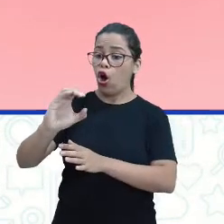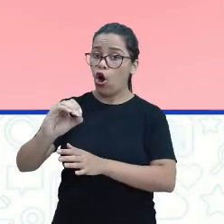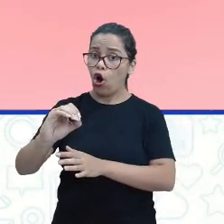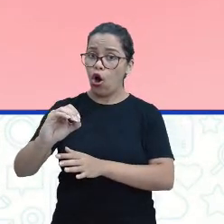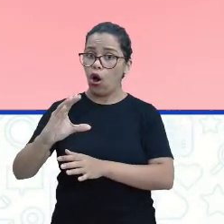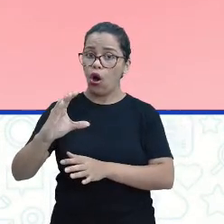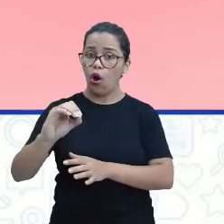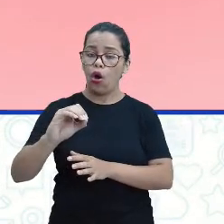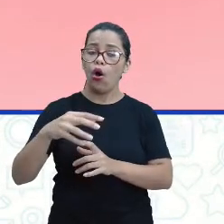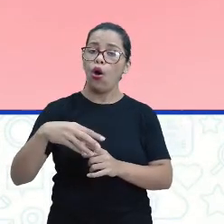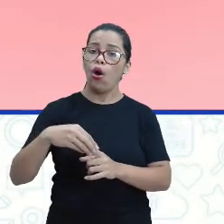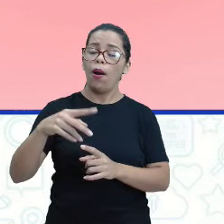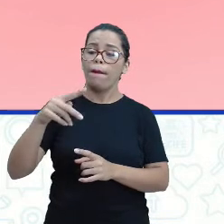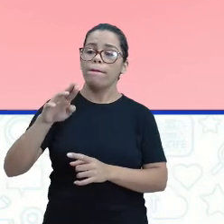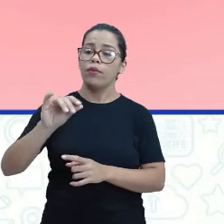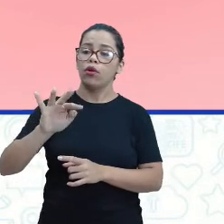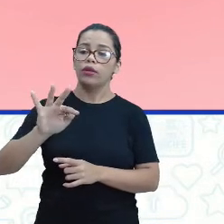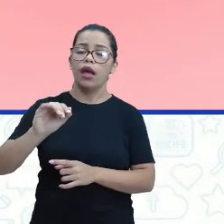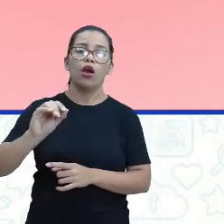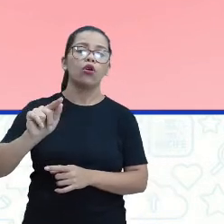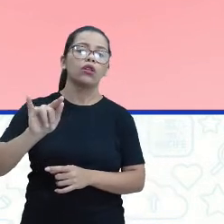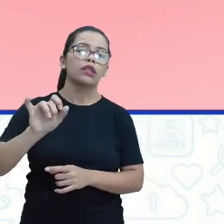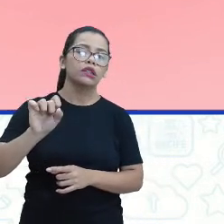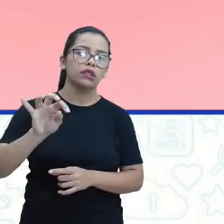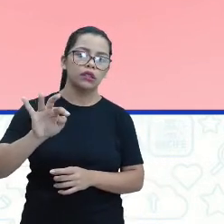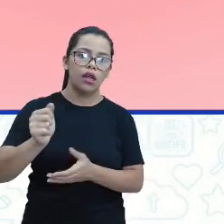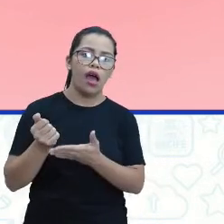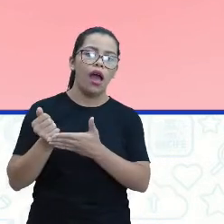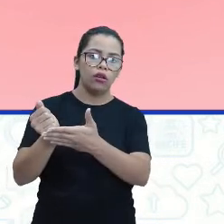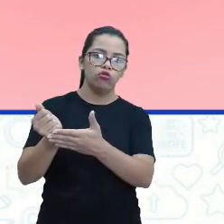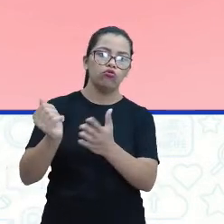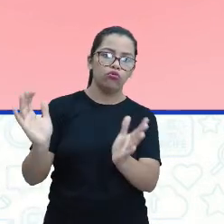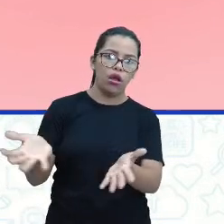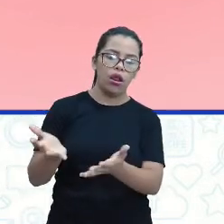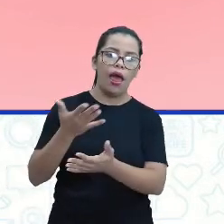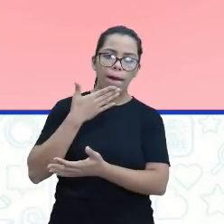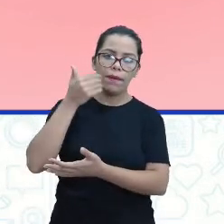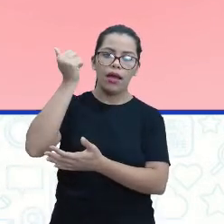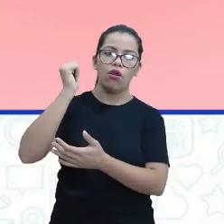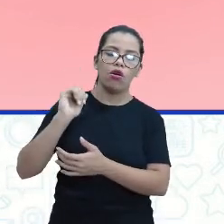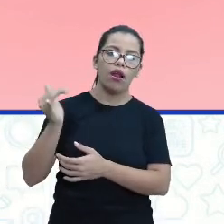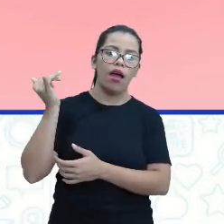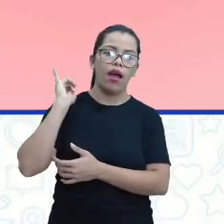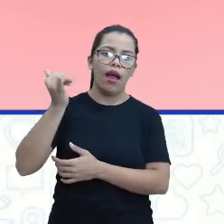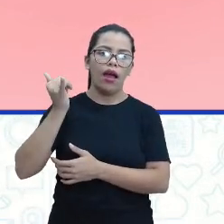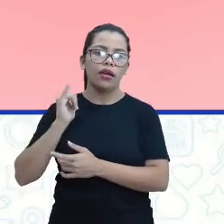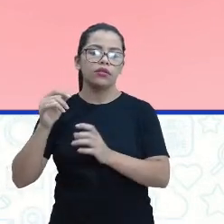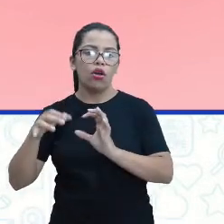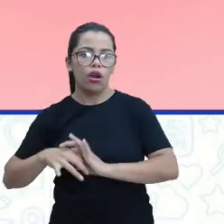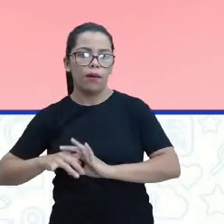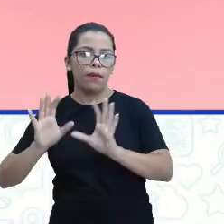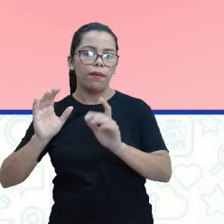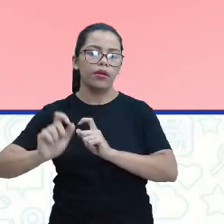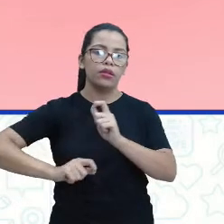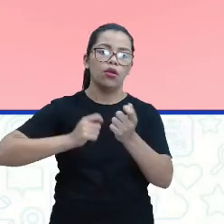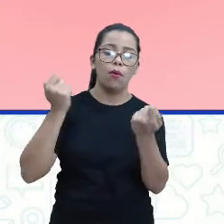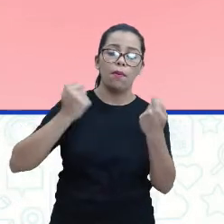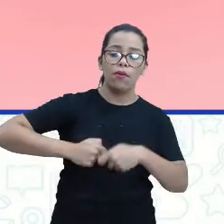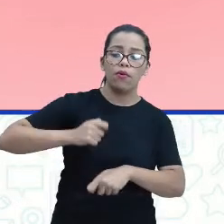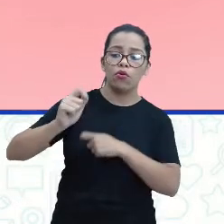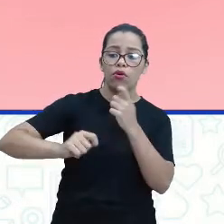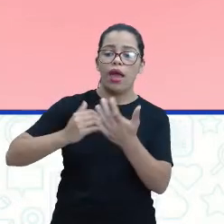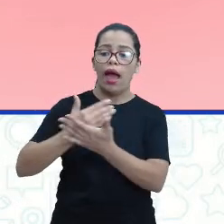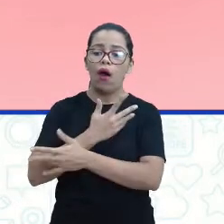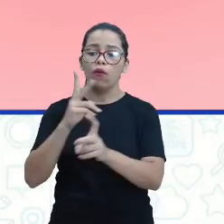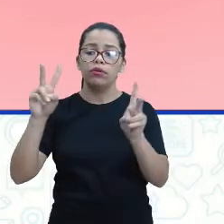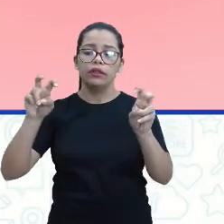coprotagonista, eles ajudam a enriquecer a história, permitindo que diferentes abordagens do tema central sejam